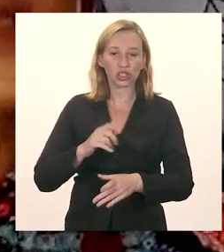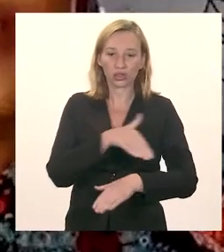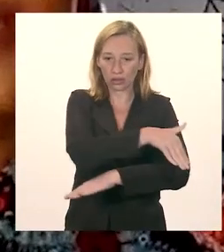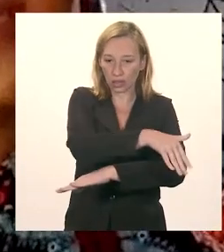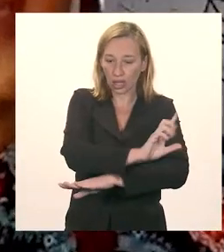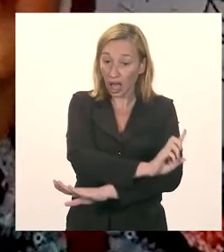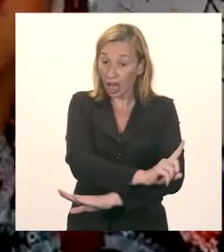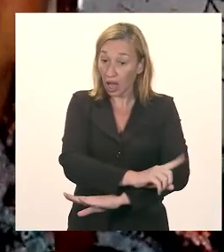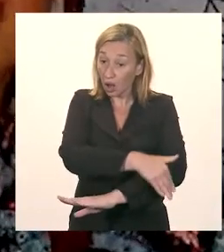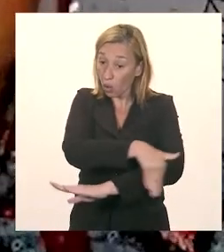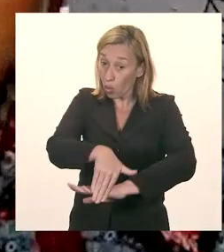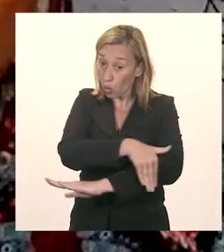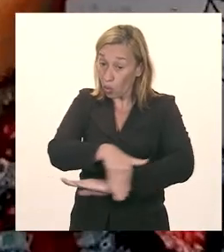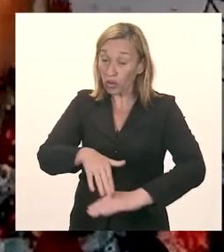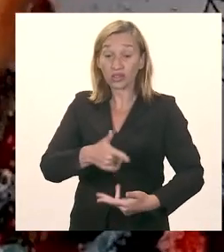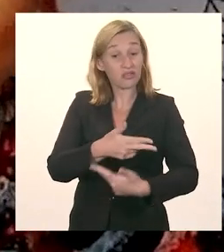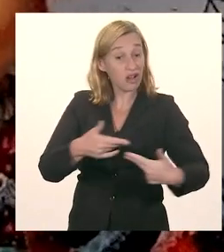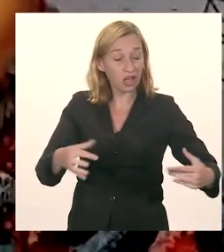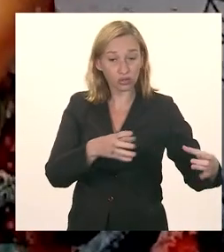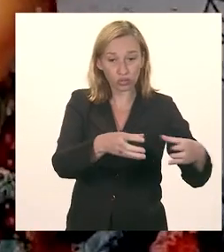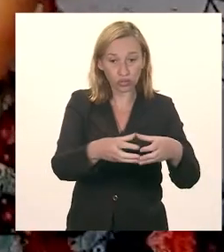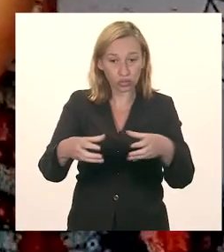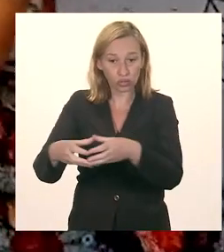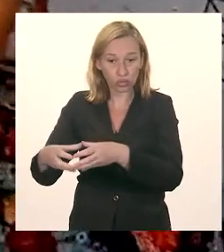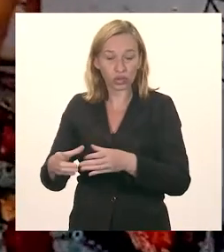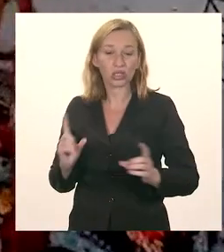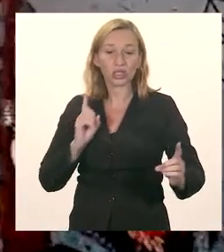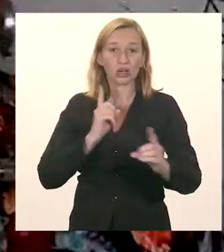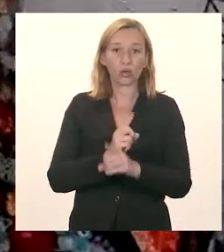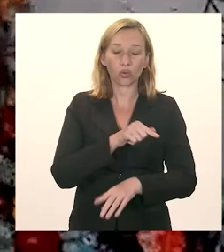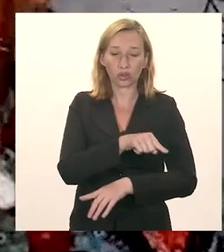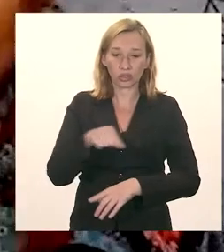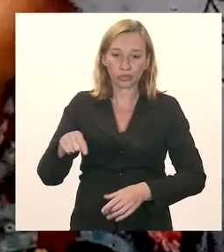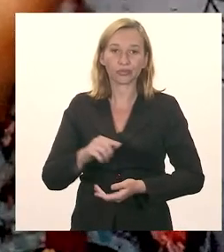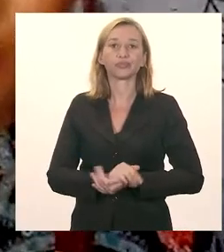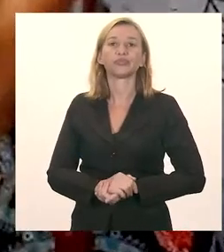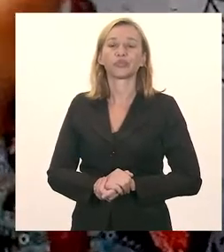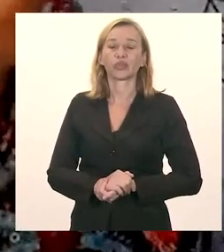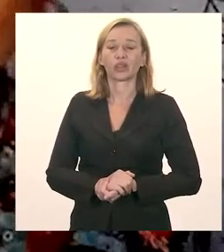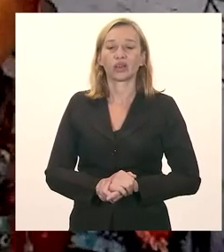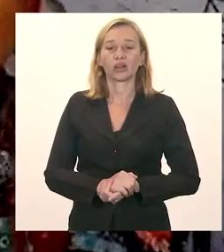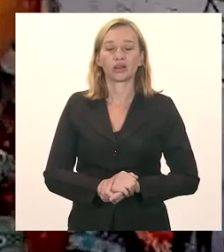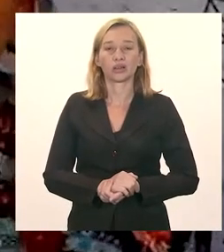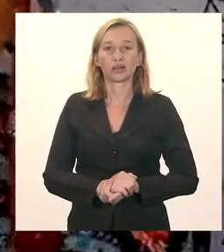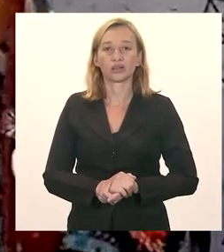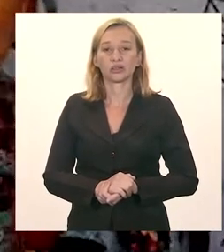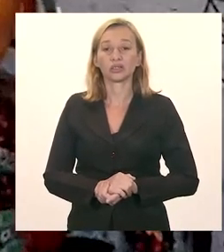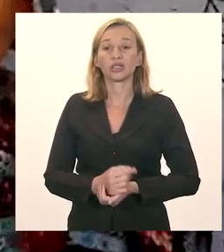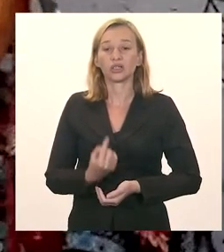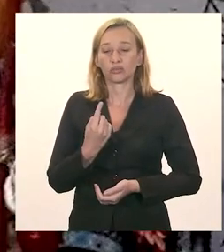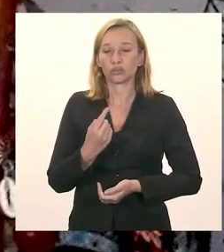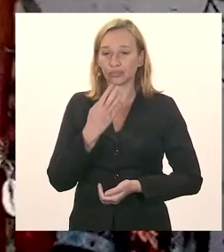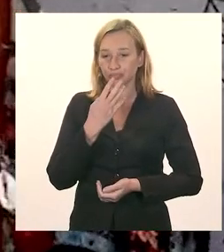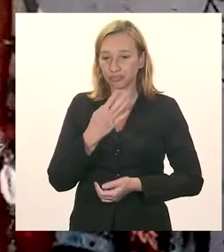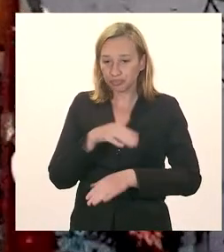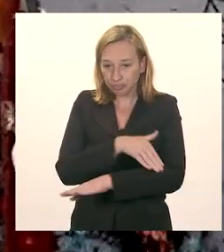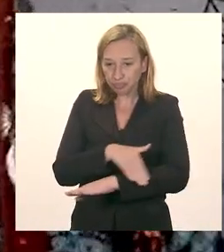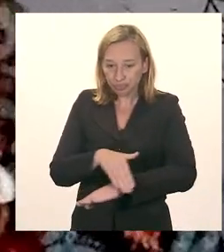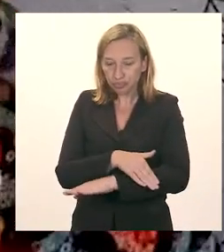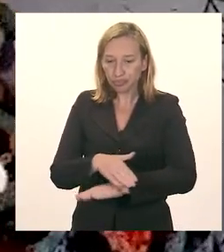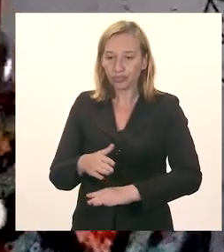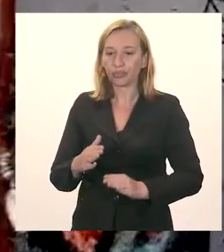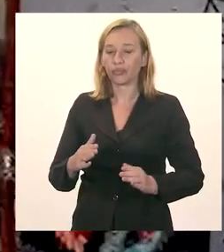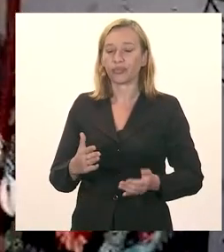Então, tem muitos grupos que se encontram e eles passam em cortejo pelas ruas. E uma das